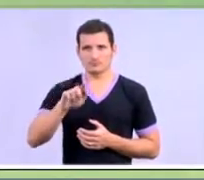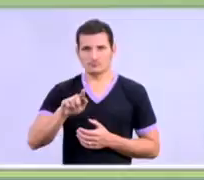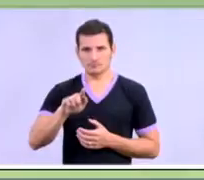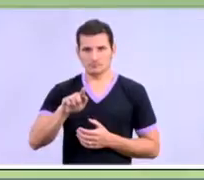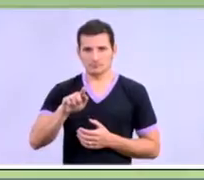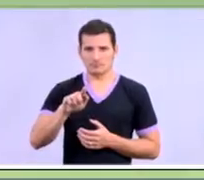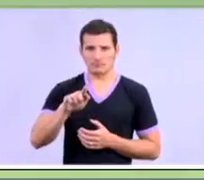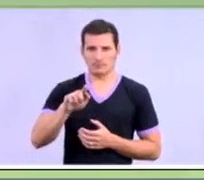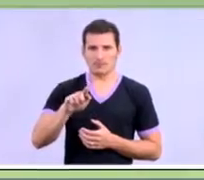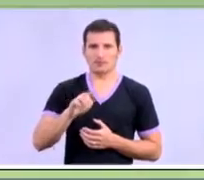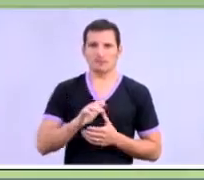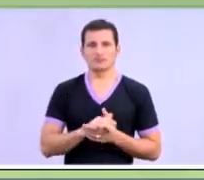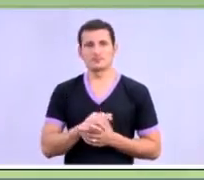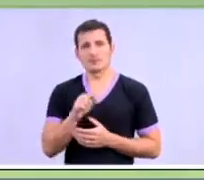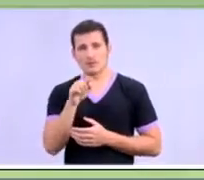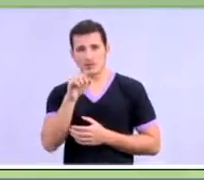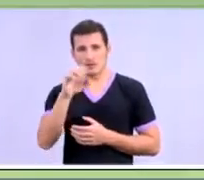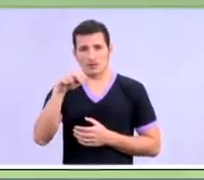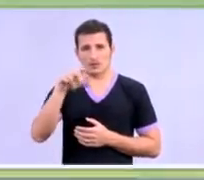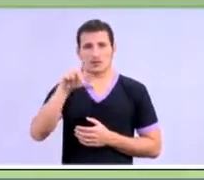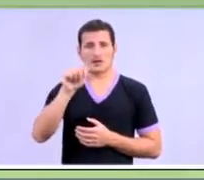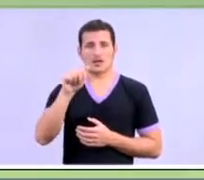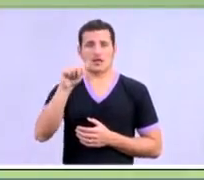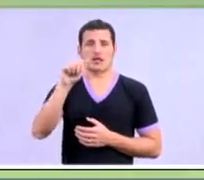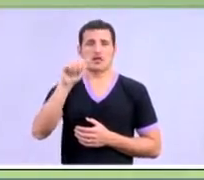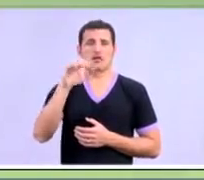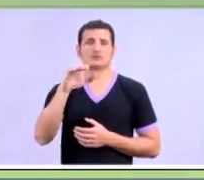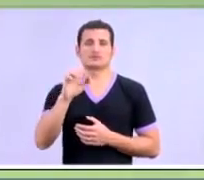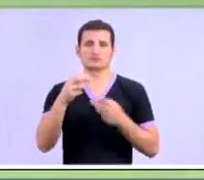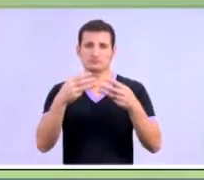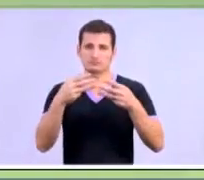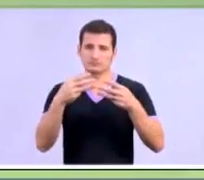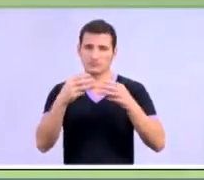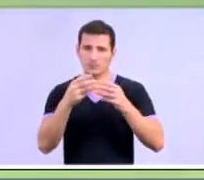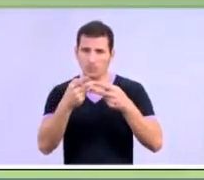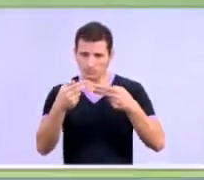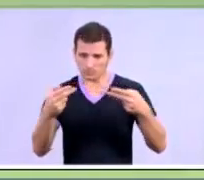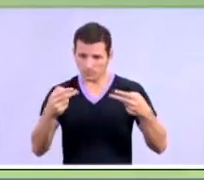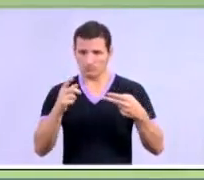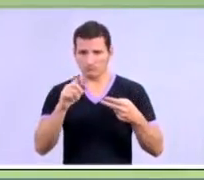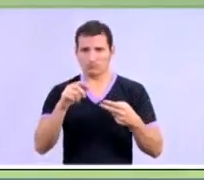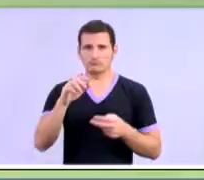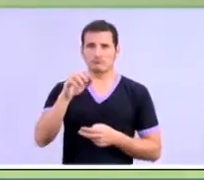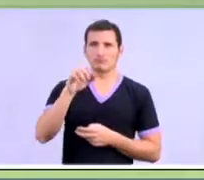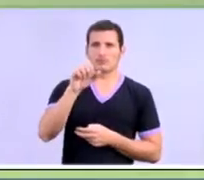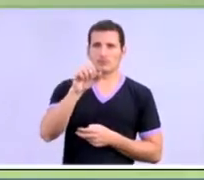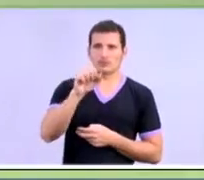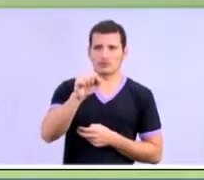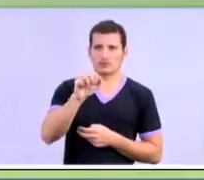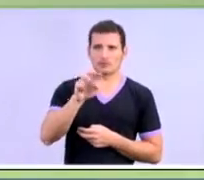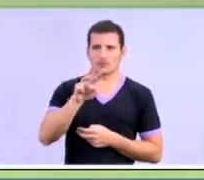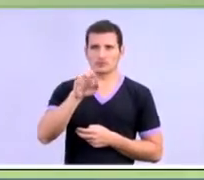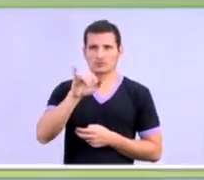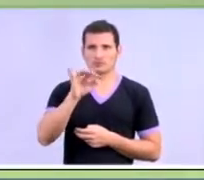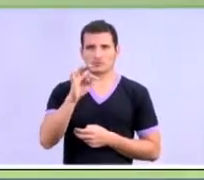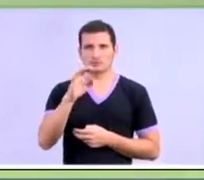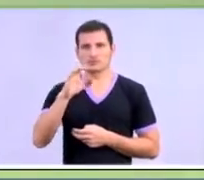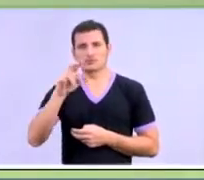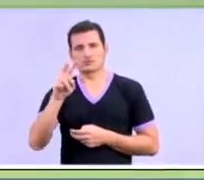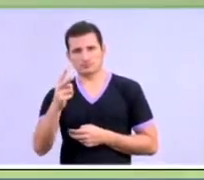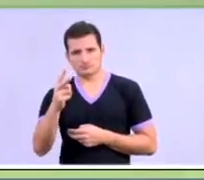de rede que opera nessa camada, um dos principais, é o switch. Então, professor,